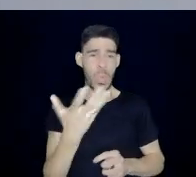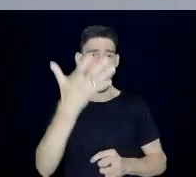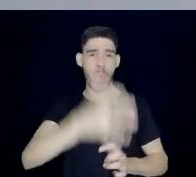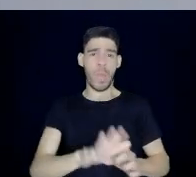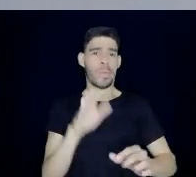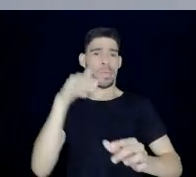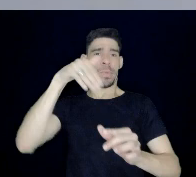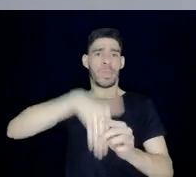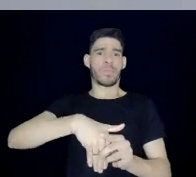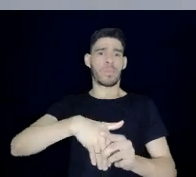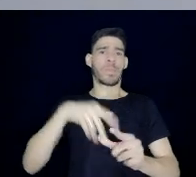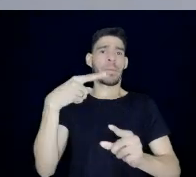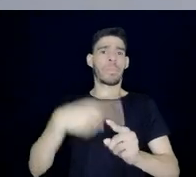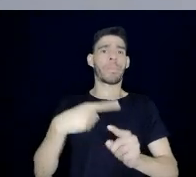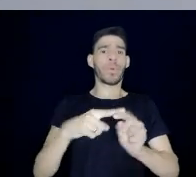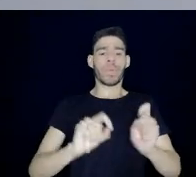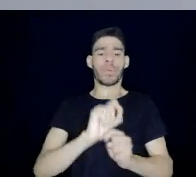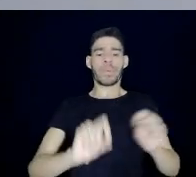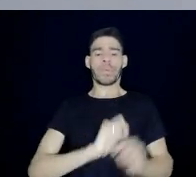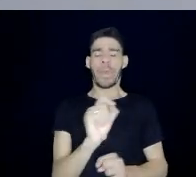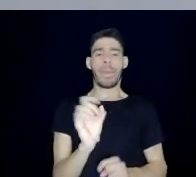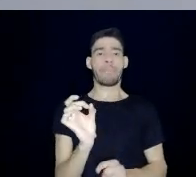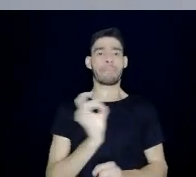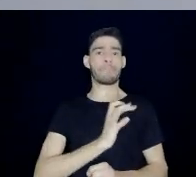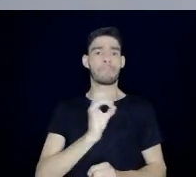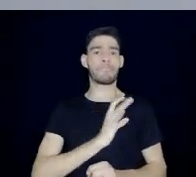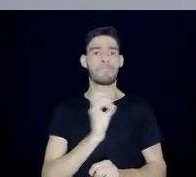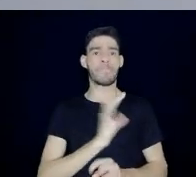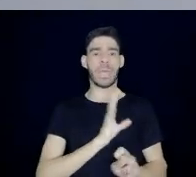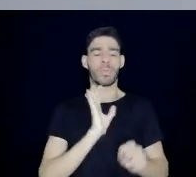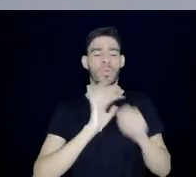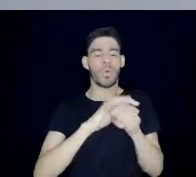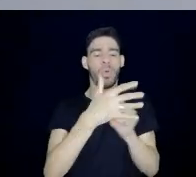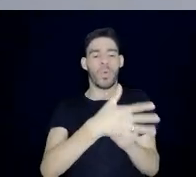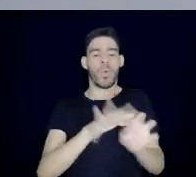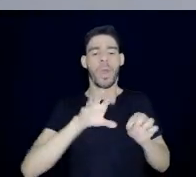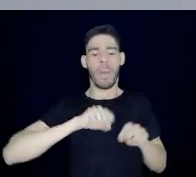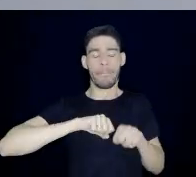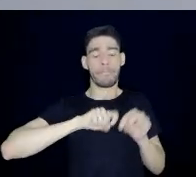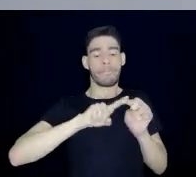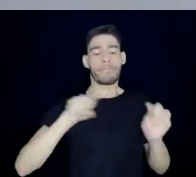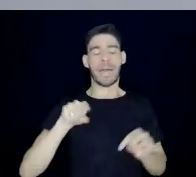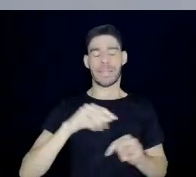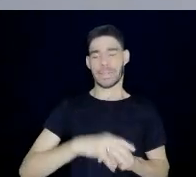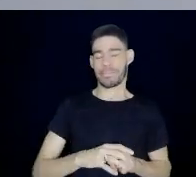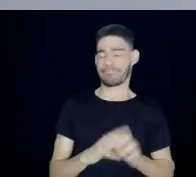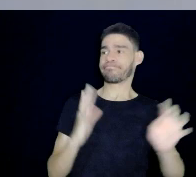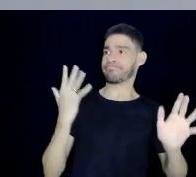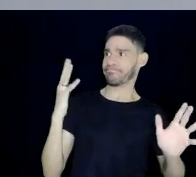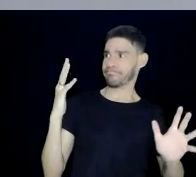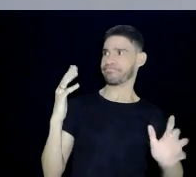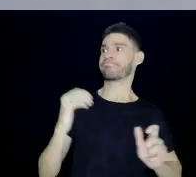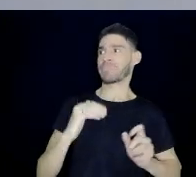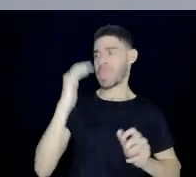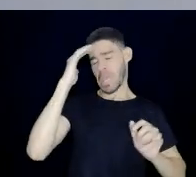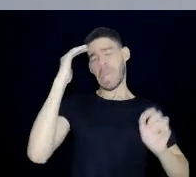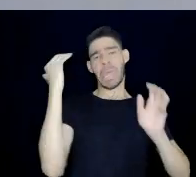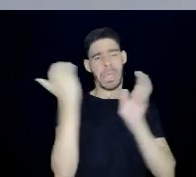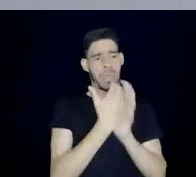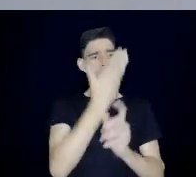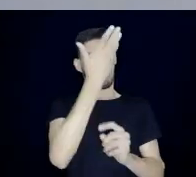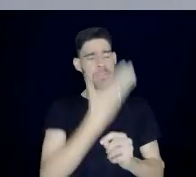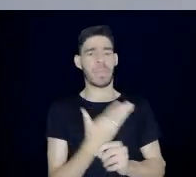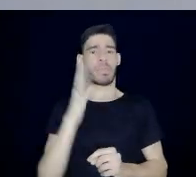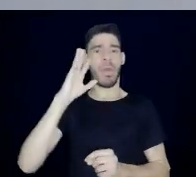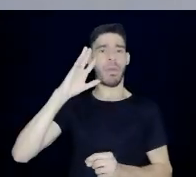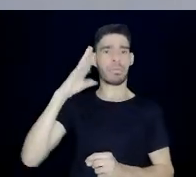de votar porque tinham receio de contaminação. Mas se de um lado é louvável e